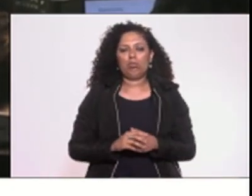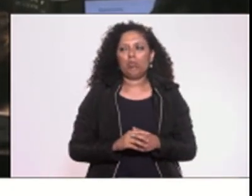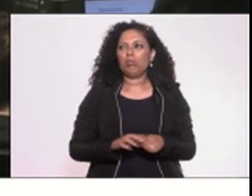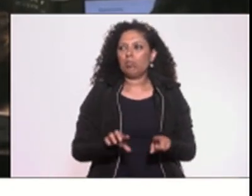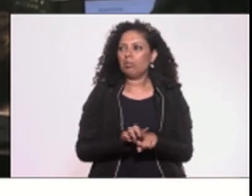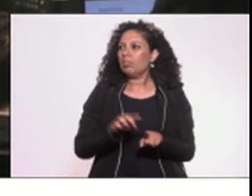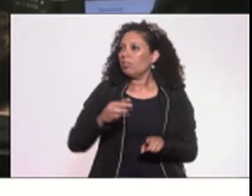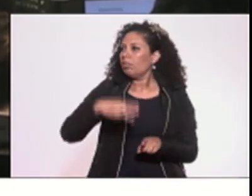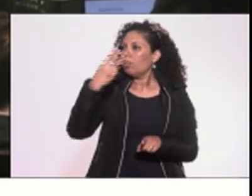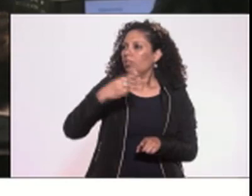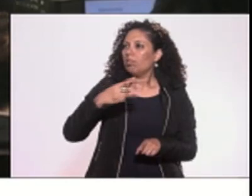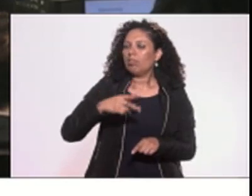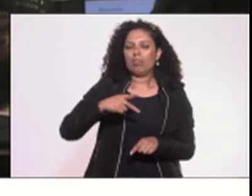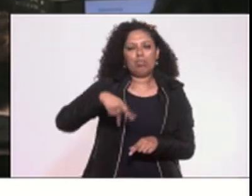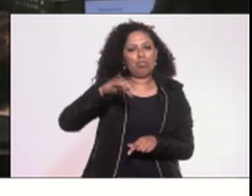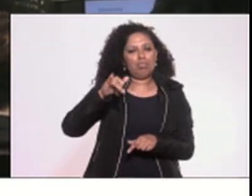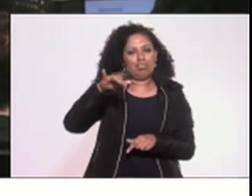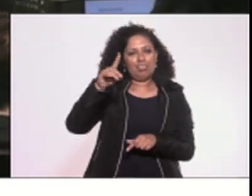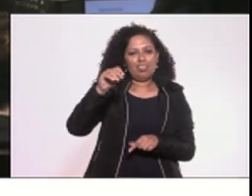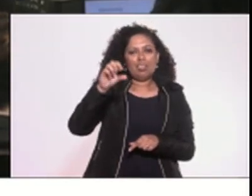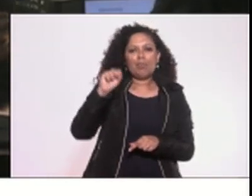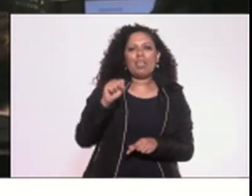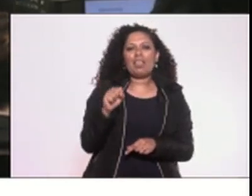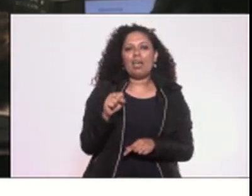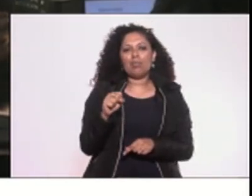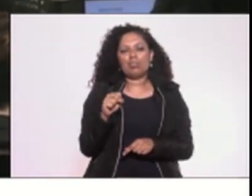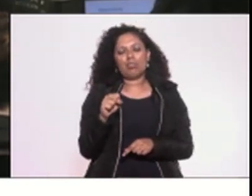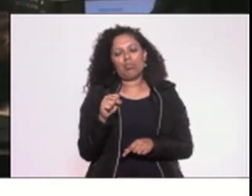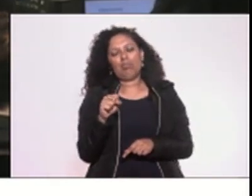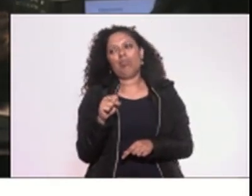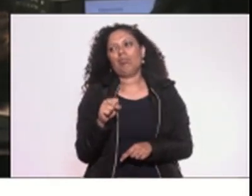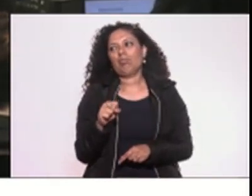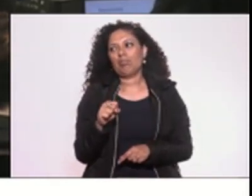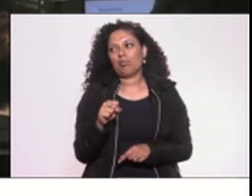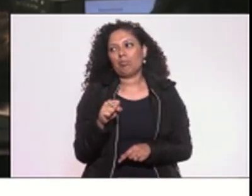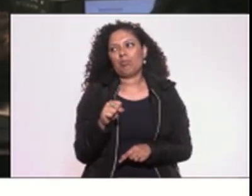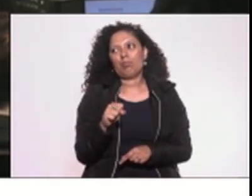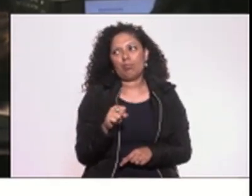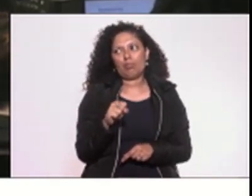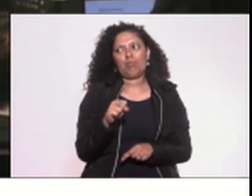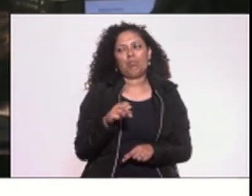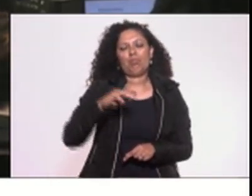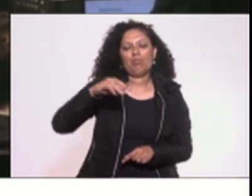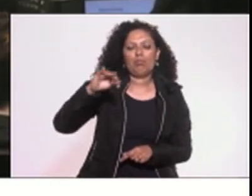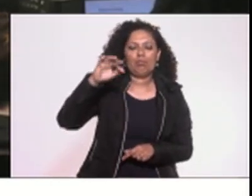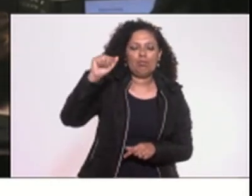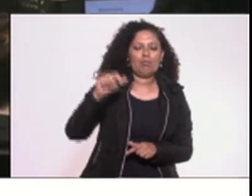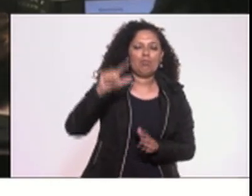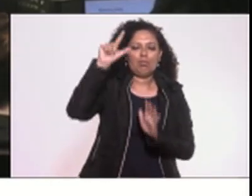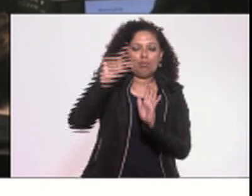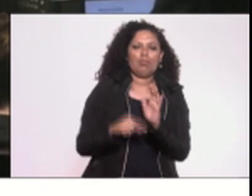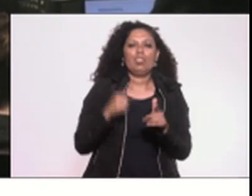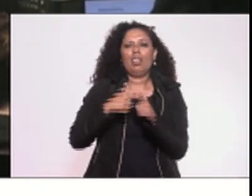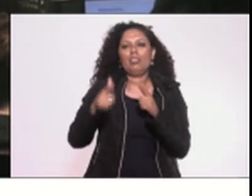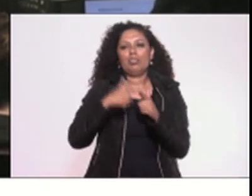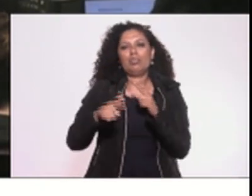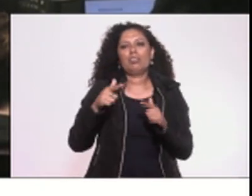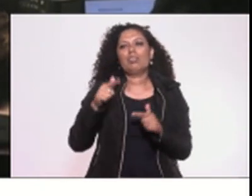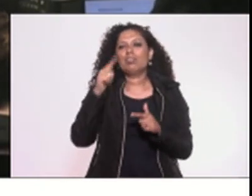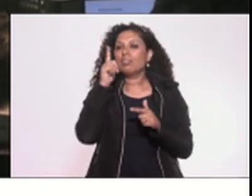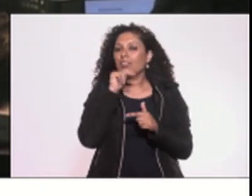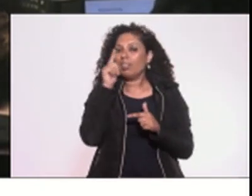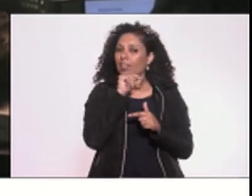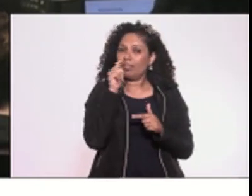kg de metal reduz a poluição do ar em 255% e da água em 228%, comparado